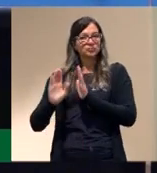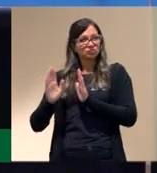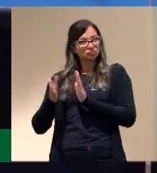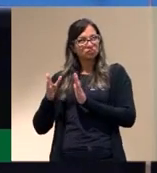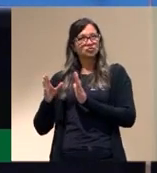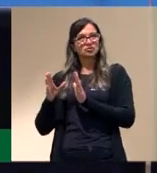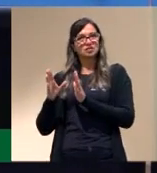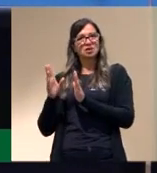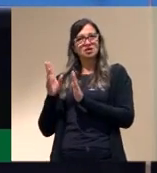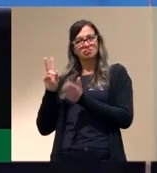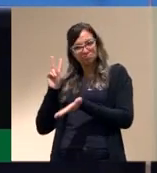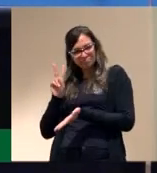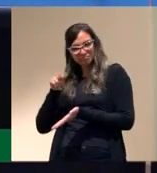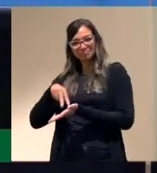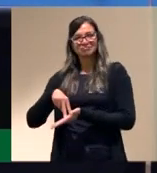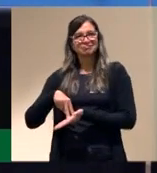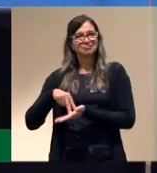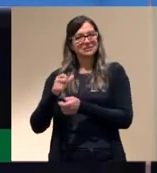aquilo que...